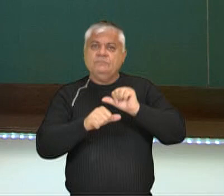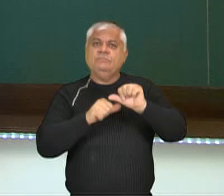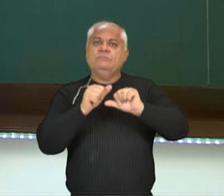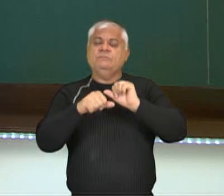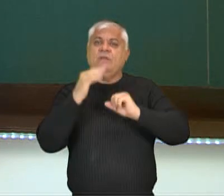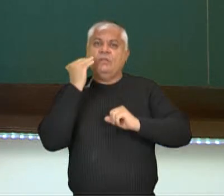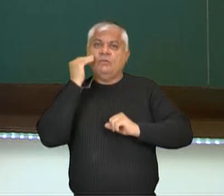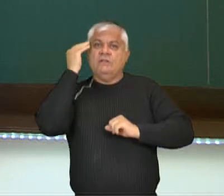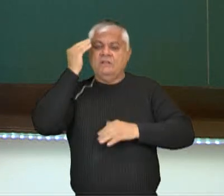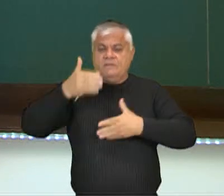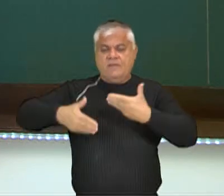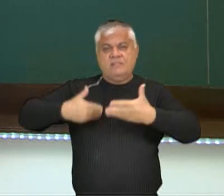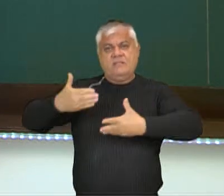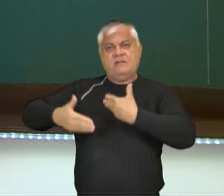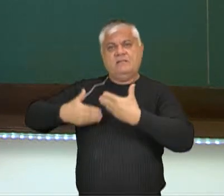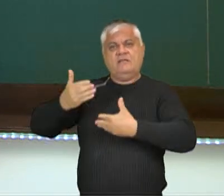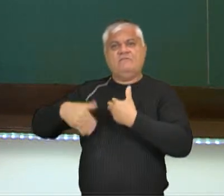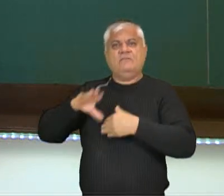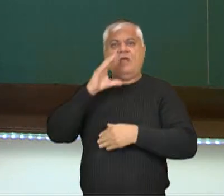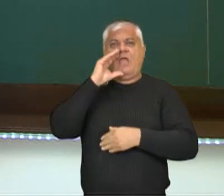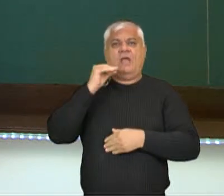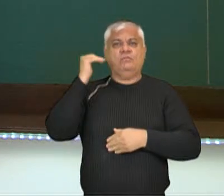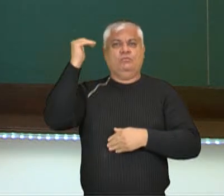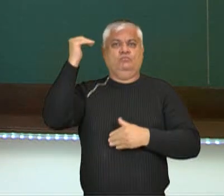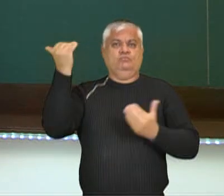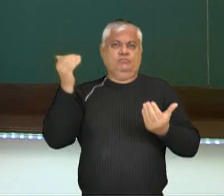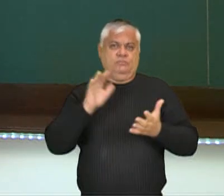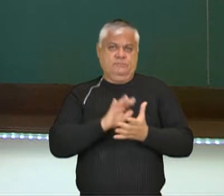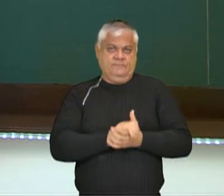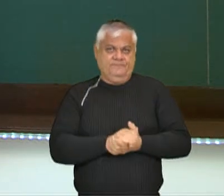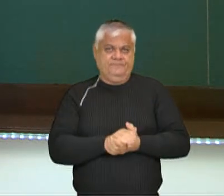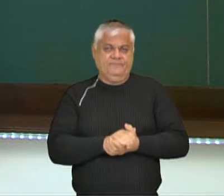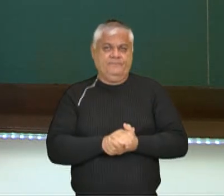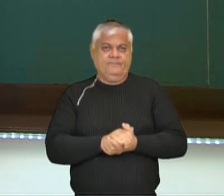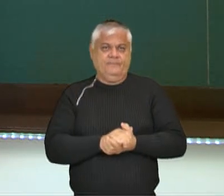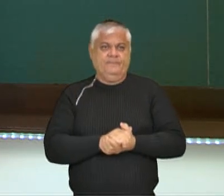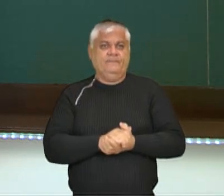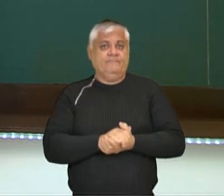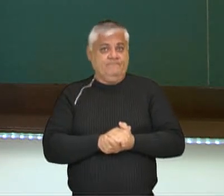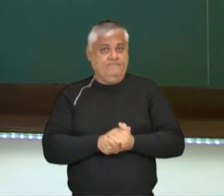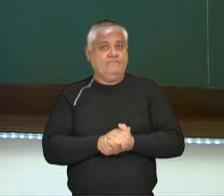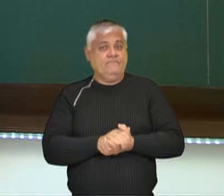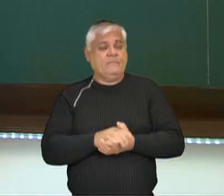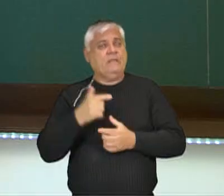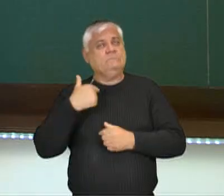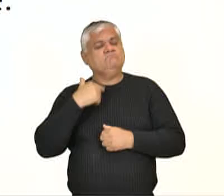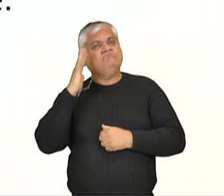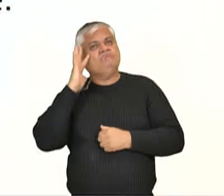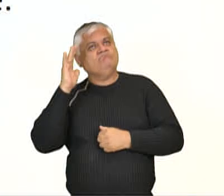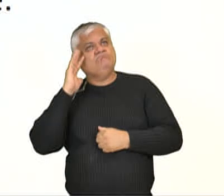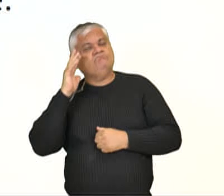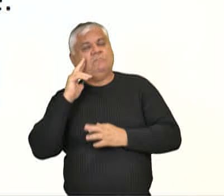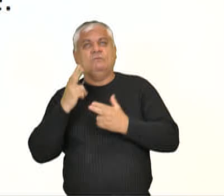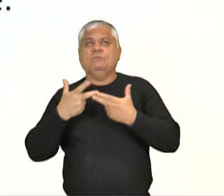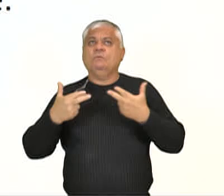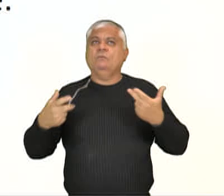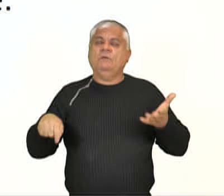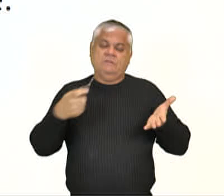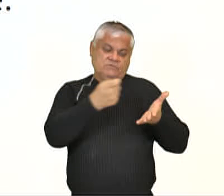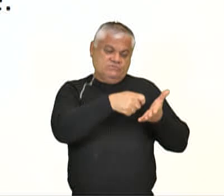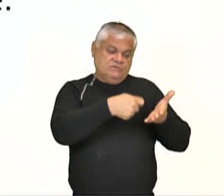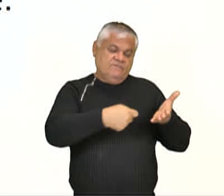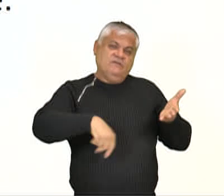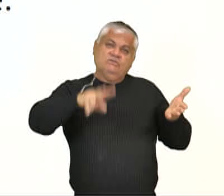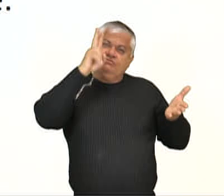sendo tratada de uma forma mais adulta. Eu comecei a pensar nas coisas, escrever histórias